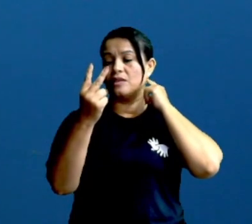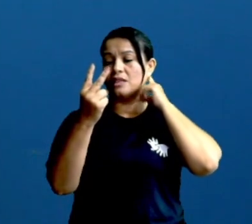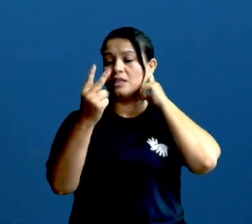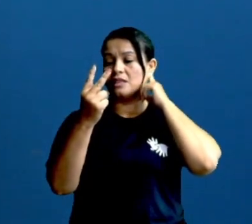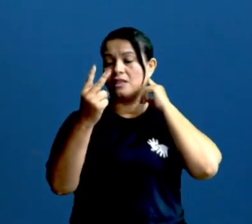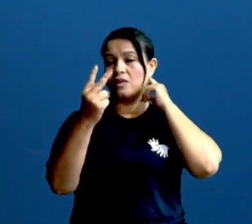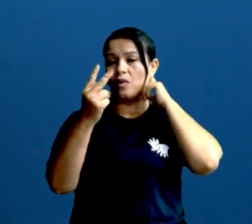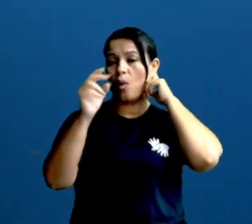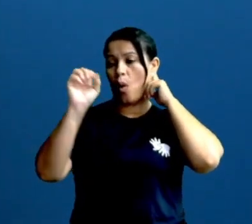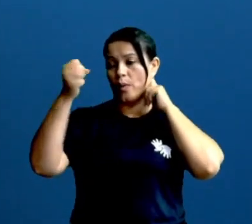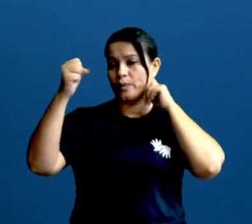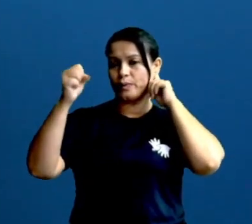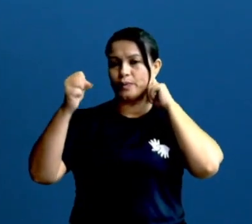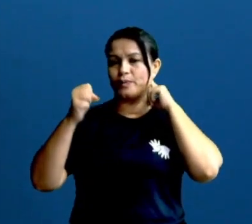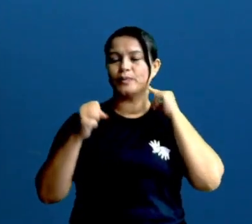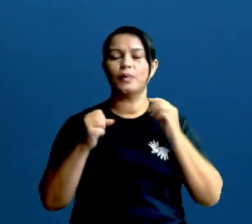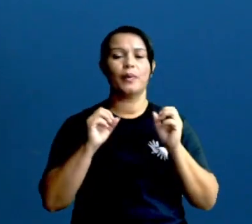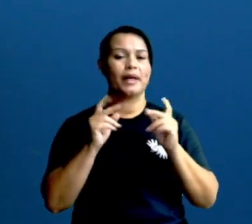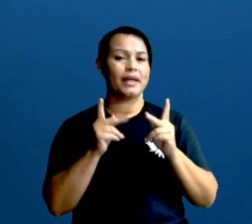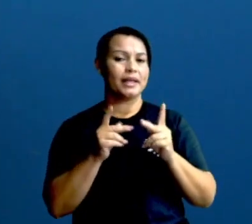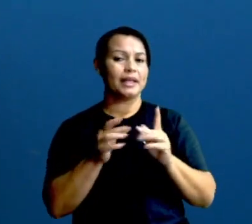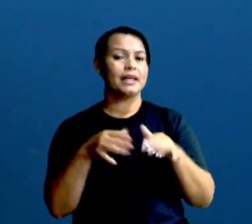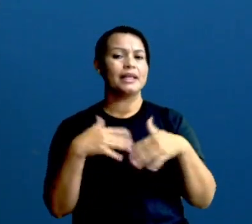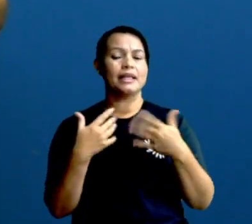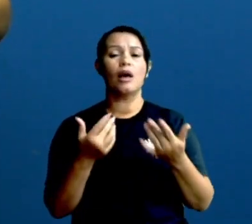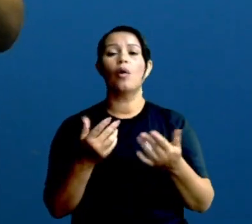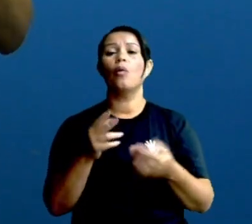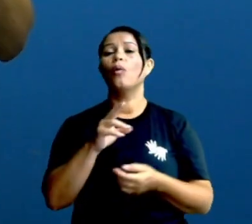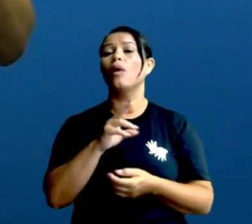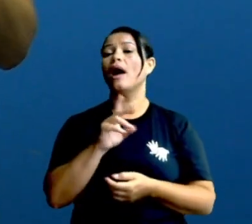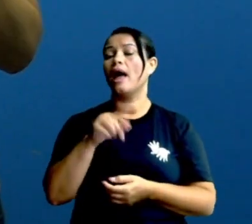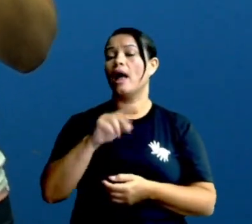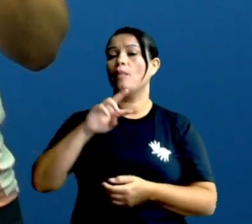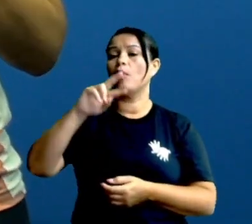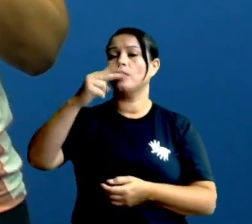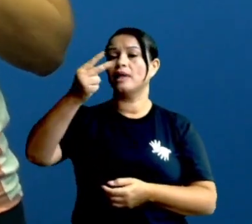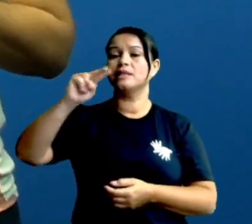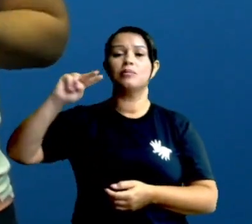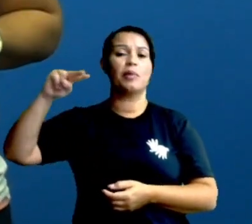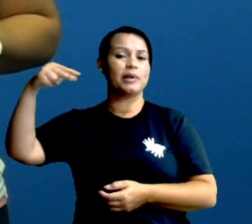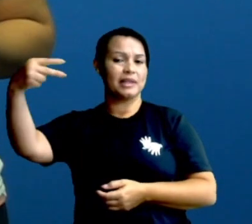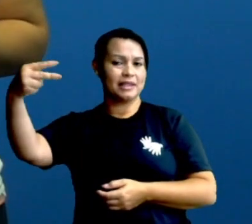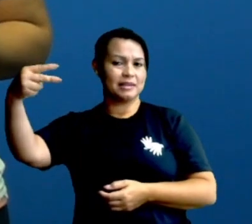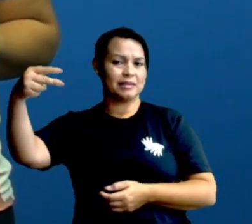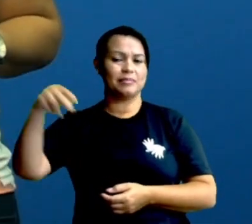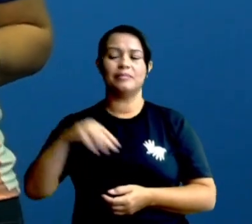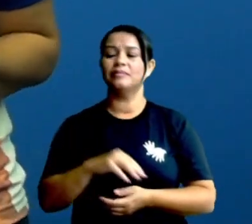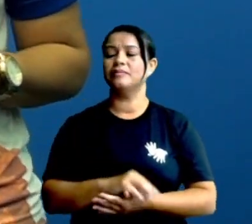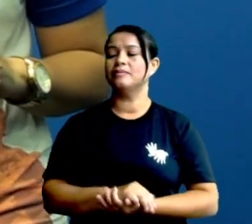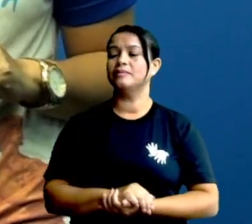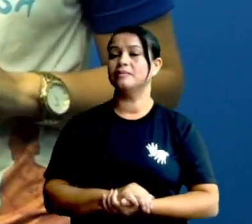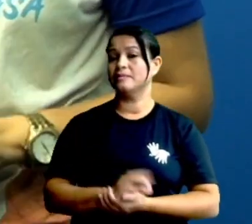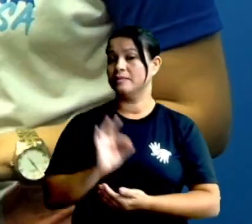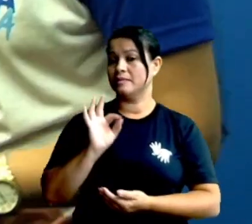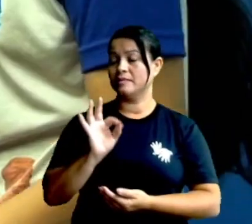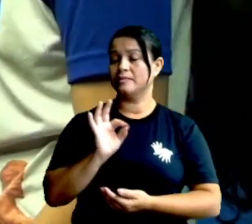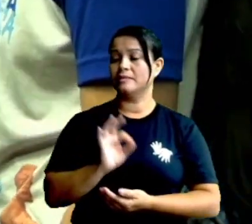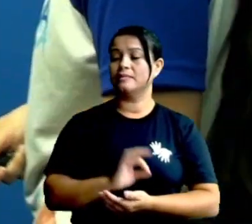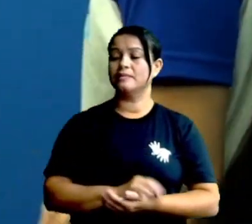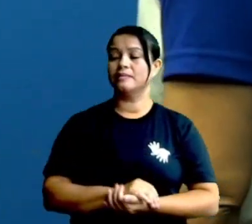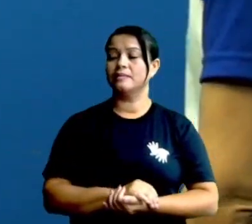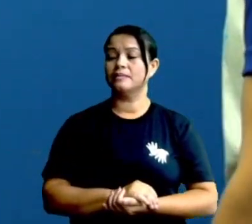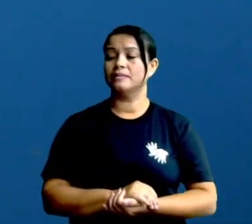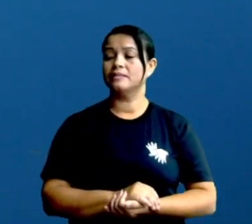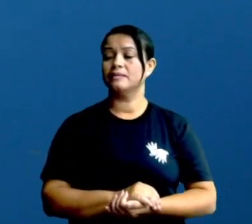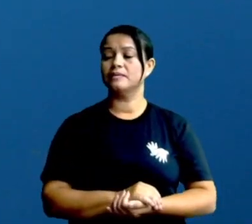vezes 2, 8, ok? Isso aqui nós chamamos de potência, tá certo?